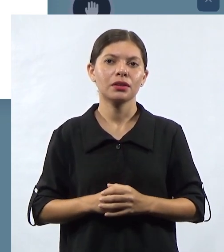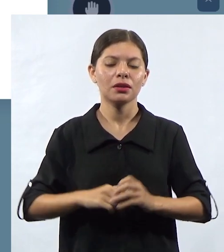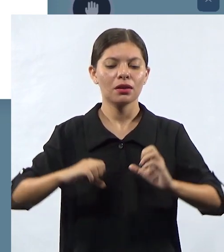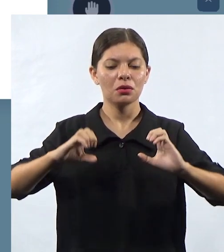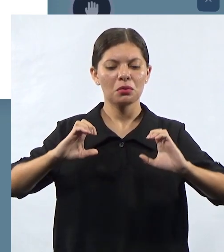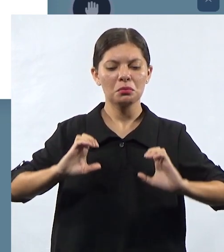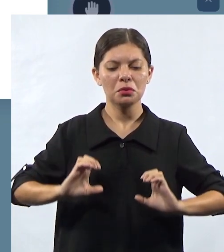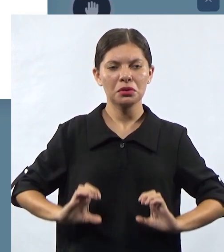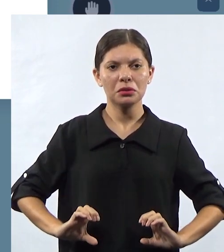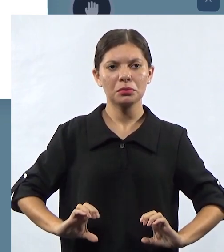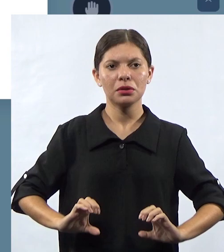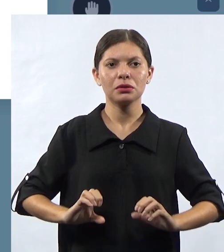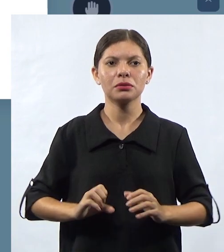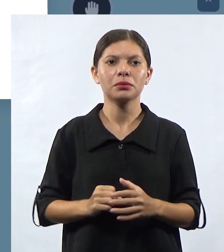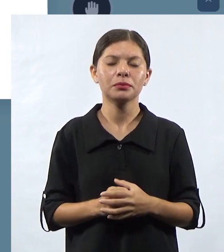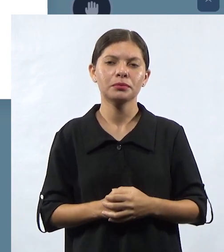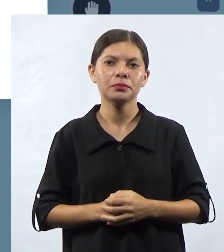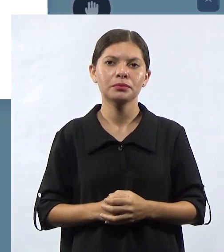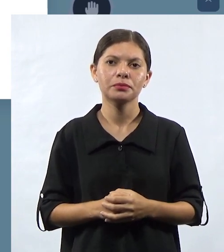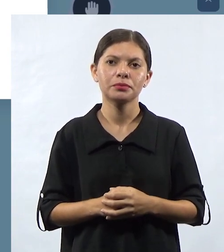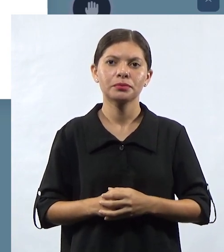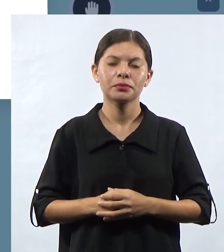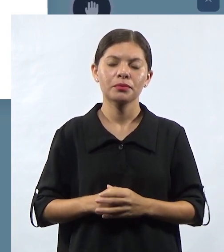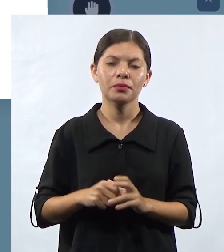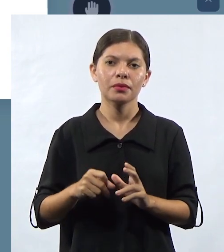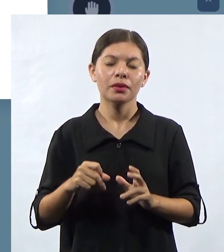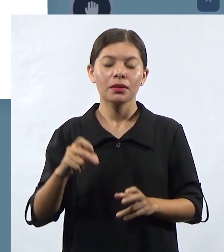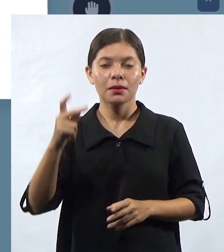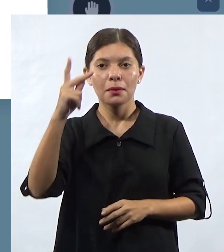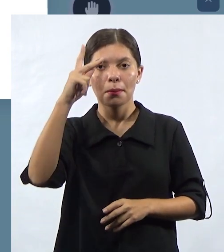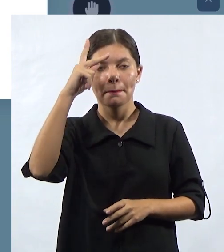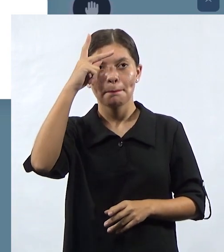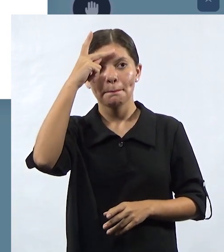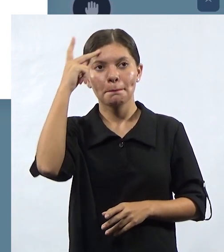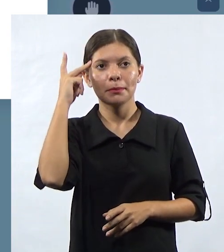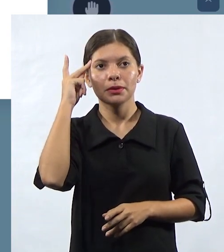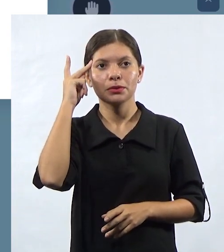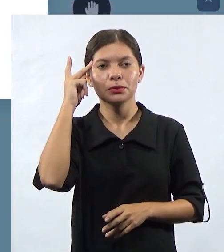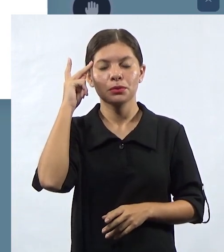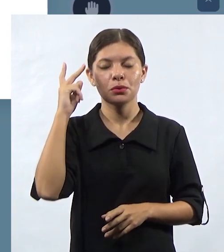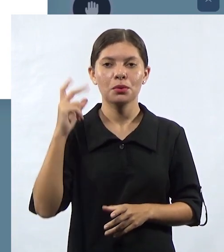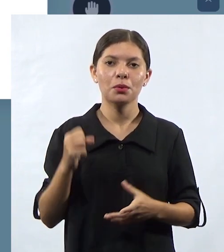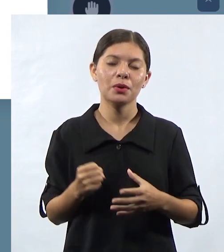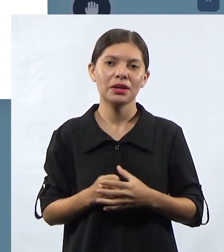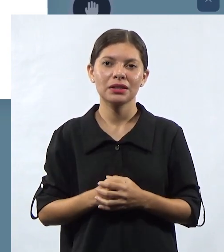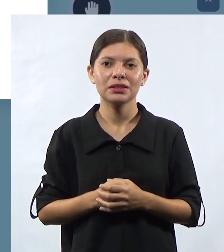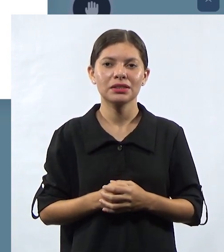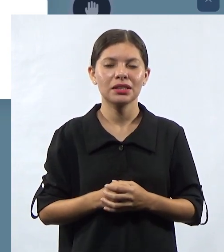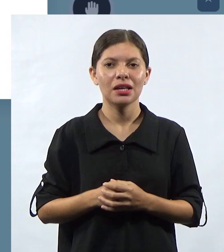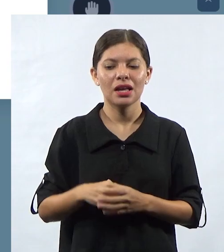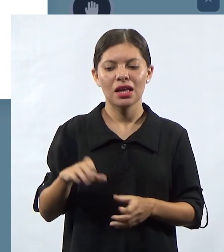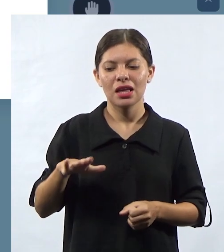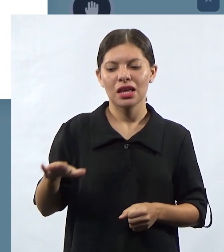você vai estar lidando com pessoas adultas, então, né, você não vai poder fazer igual com a criança,